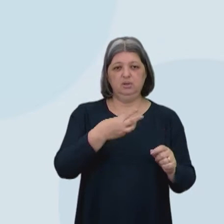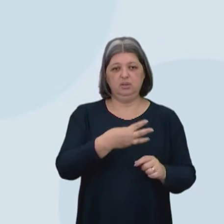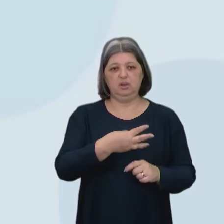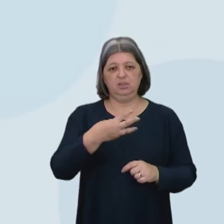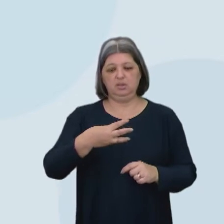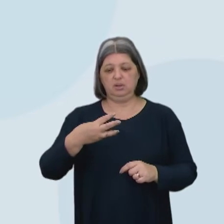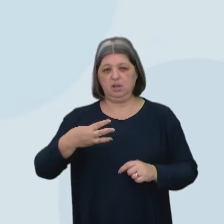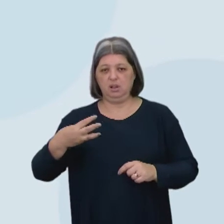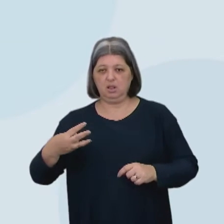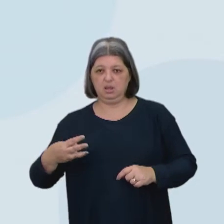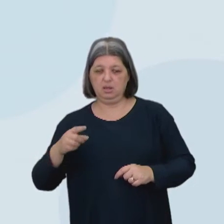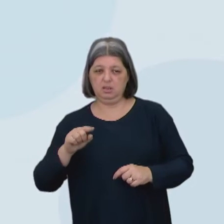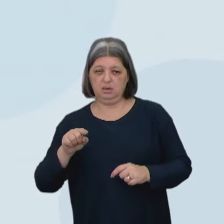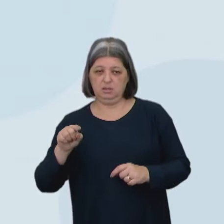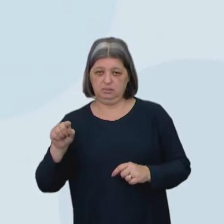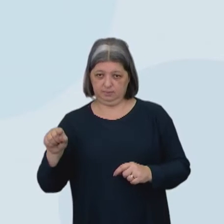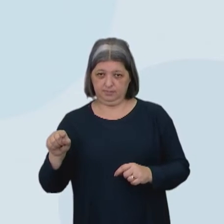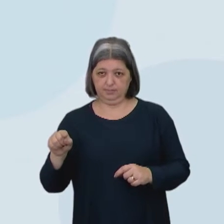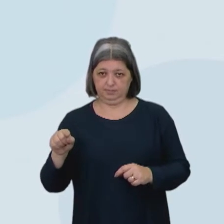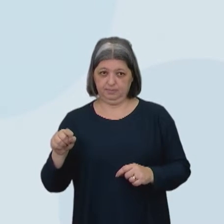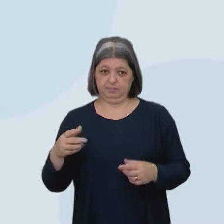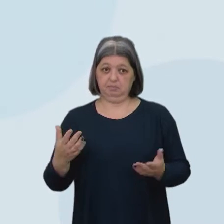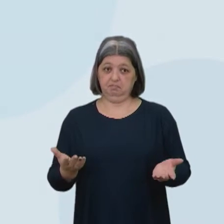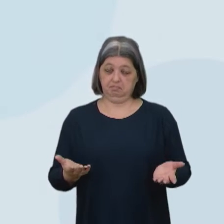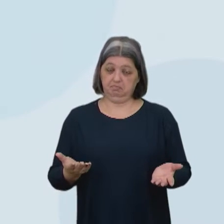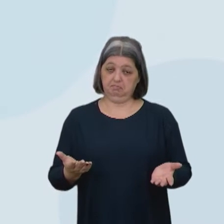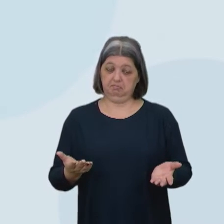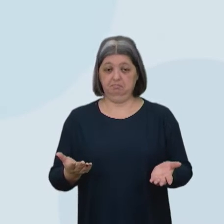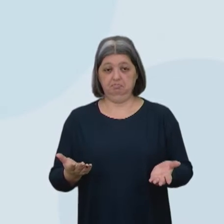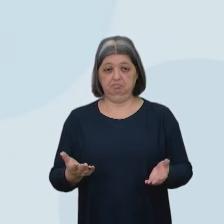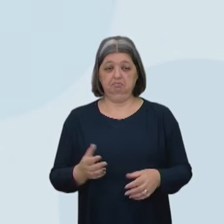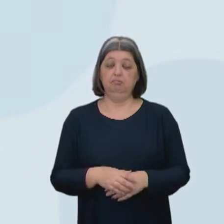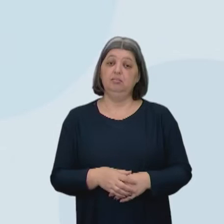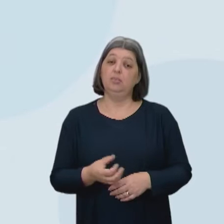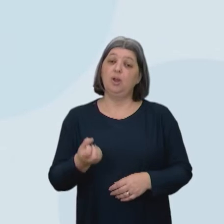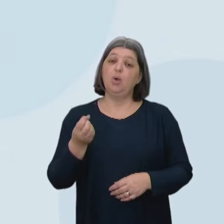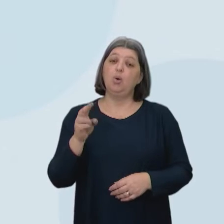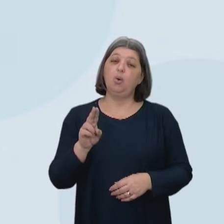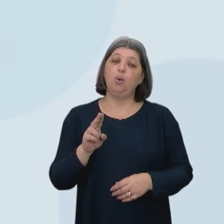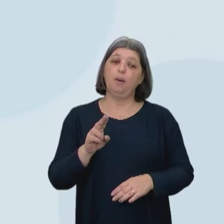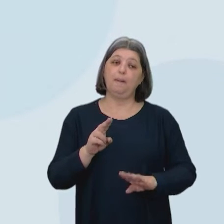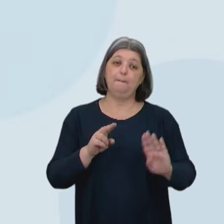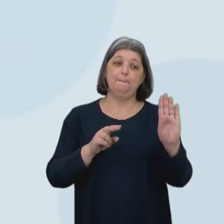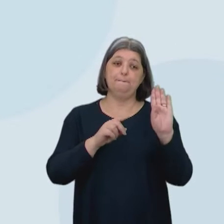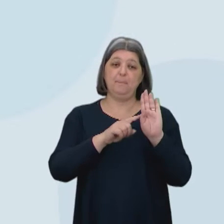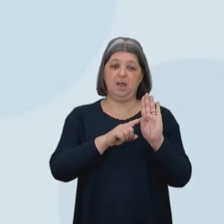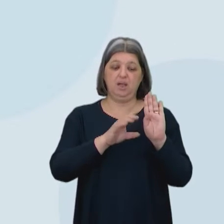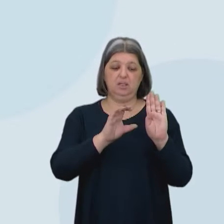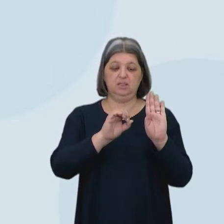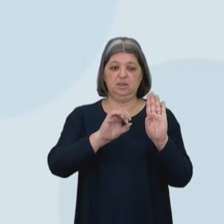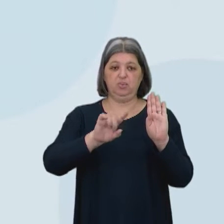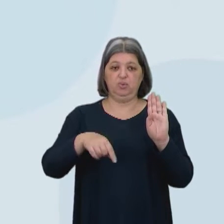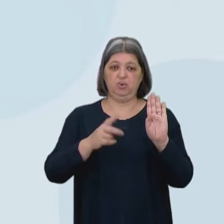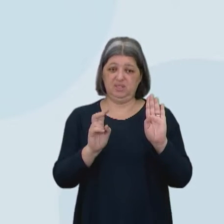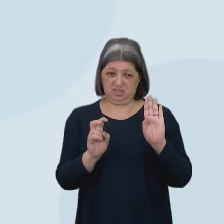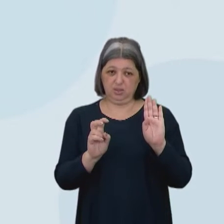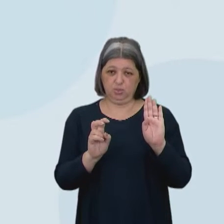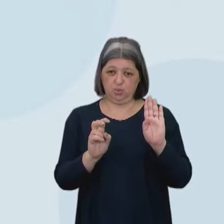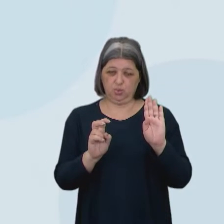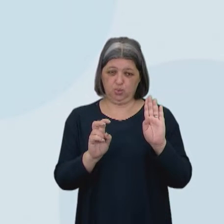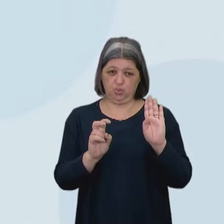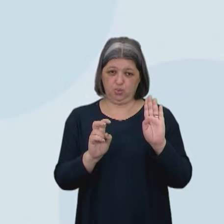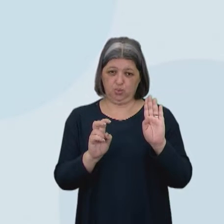0,33 ou 3333333? Será que quando dividir 3 por 4 vai dar 0,5? Alternativa